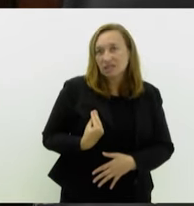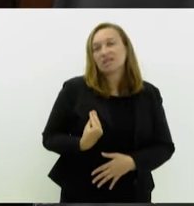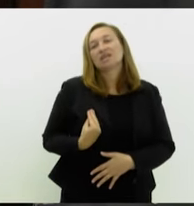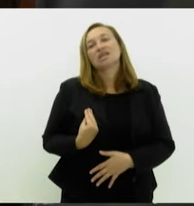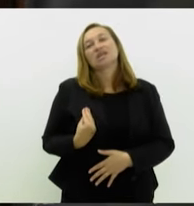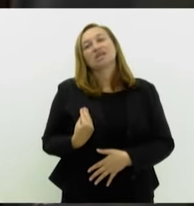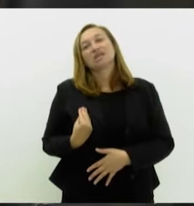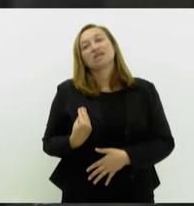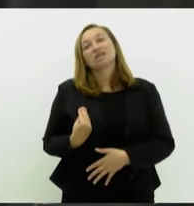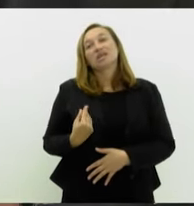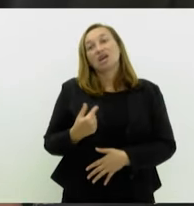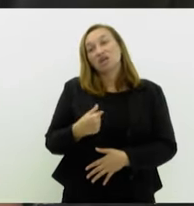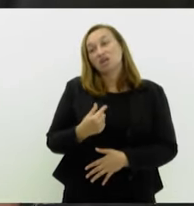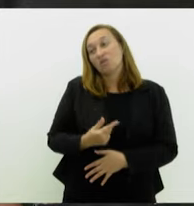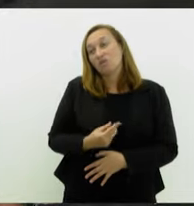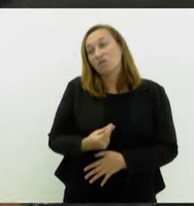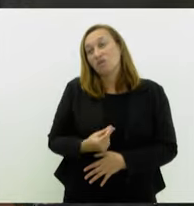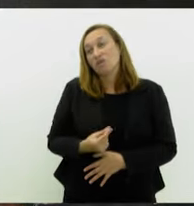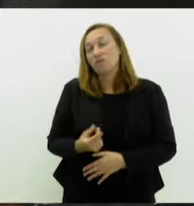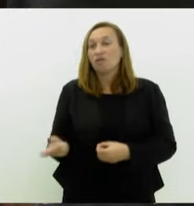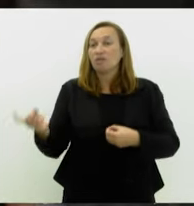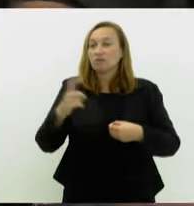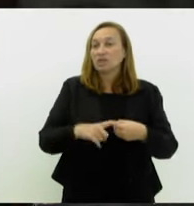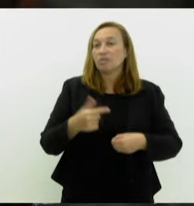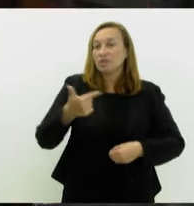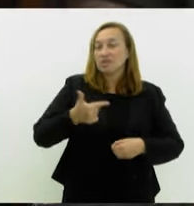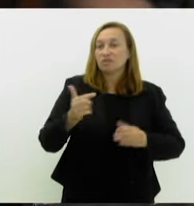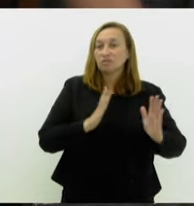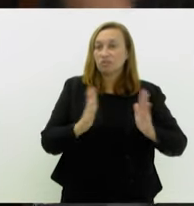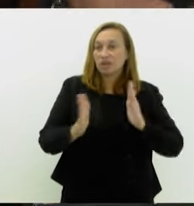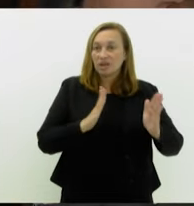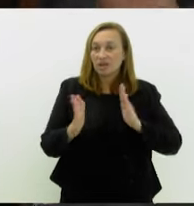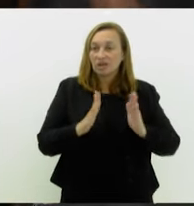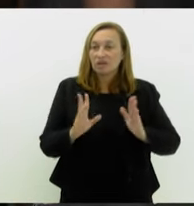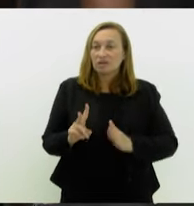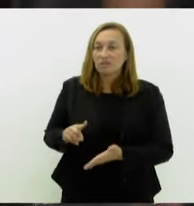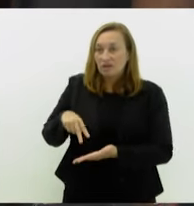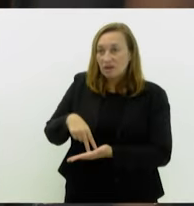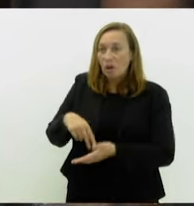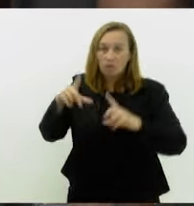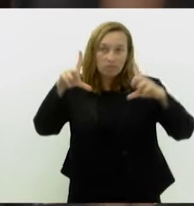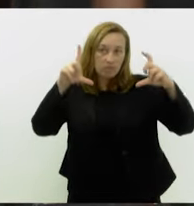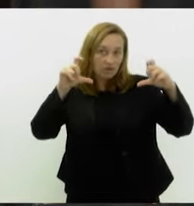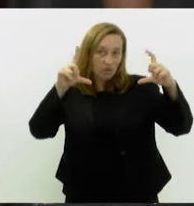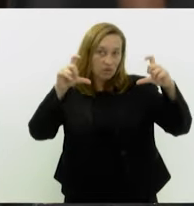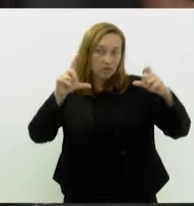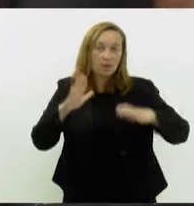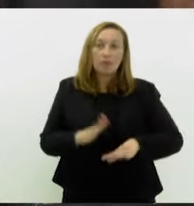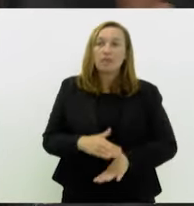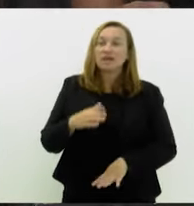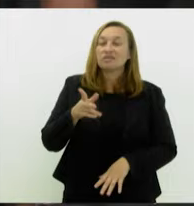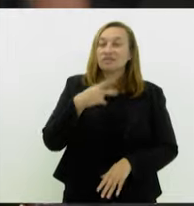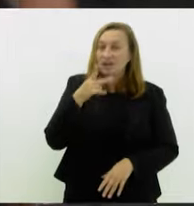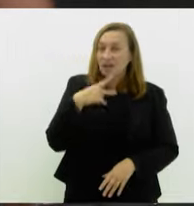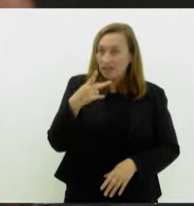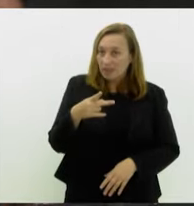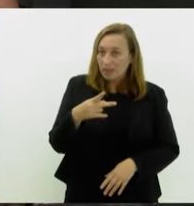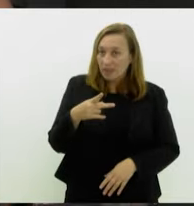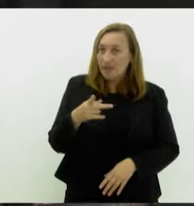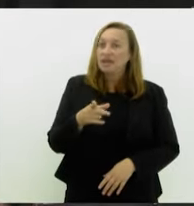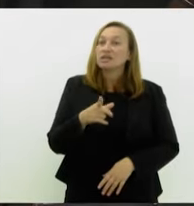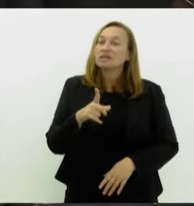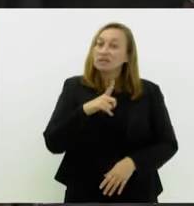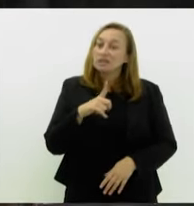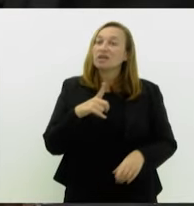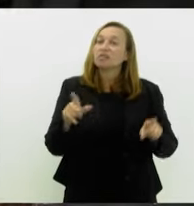a mesa que eu já vou partir pro segundo Bené você fica aí V ficar em pé para fazer uma foto mas dizer que nós